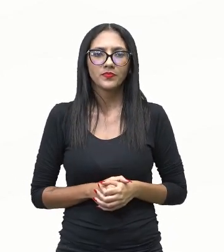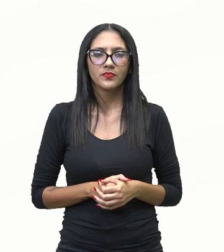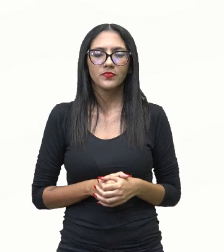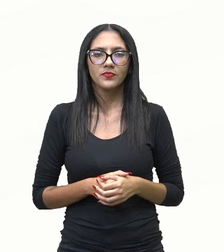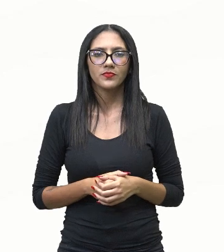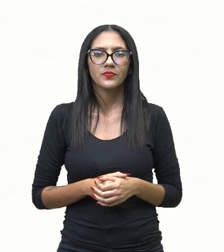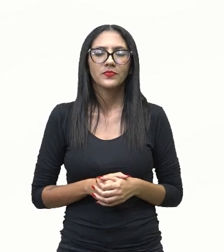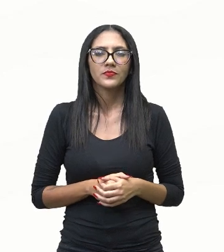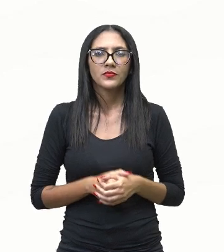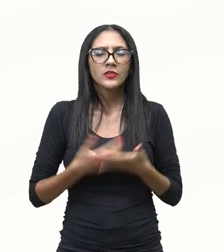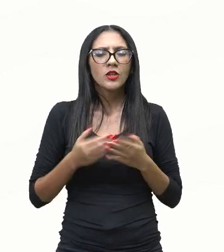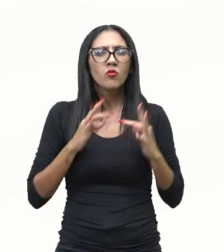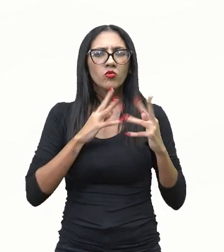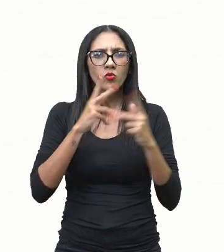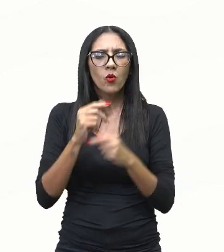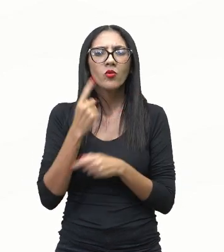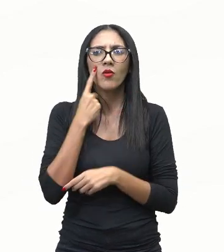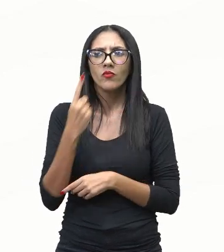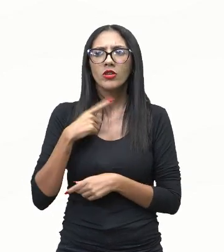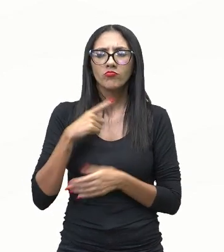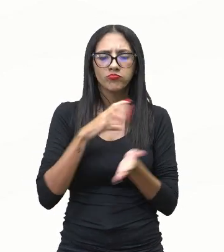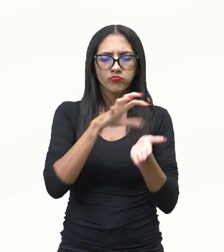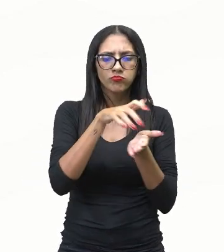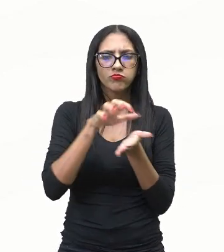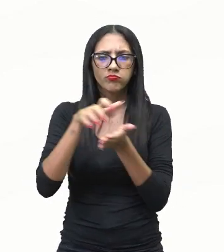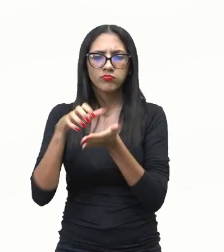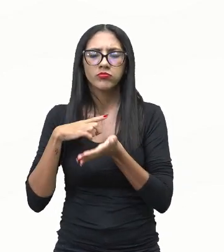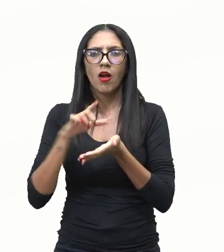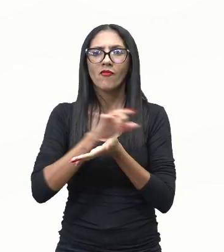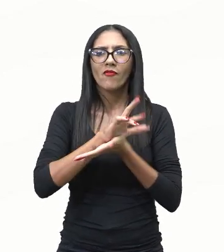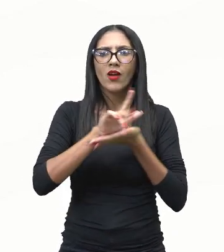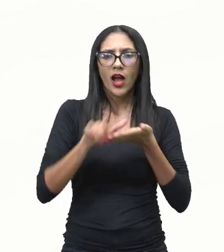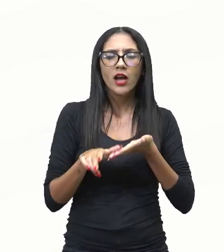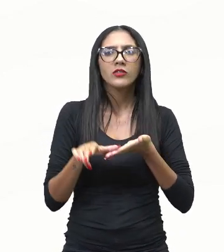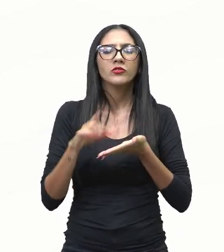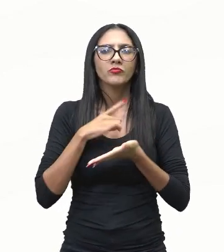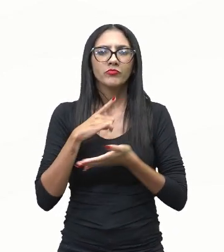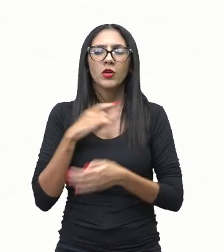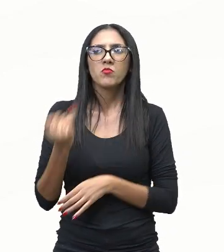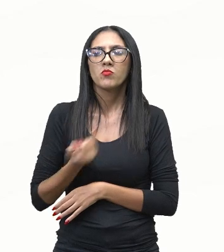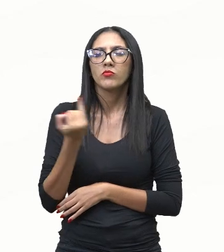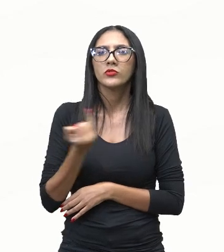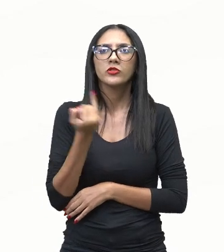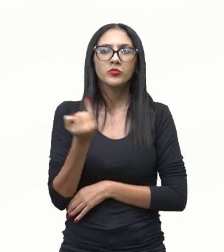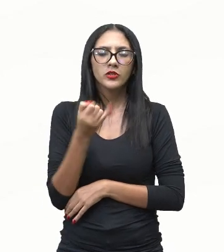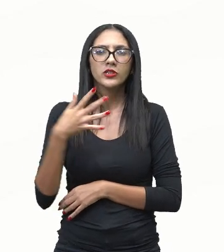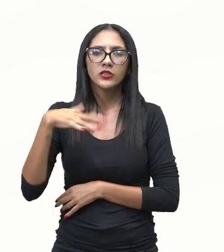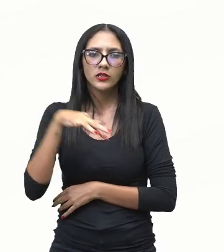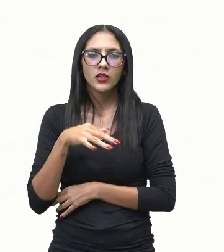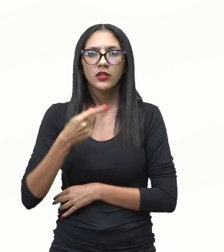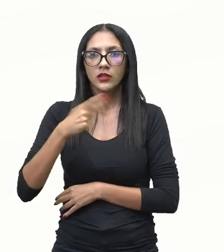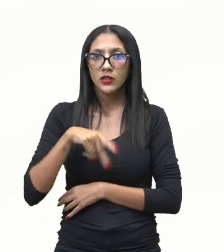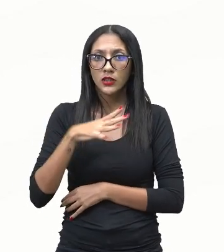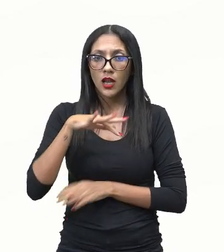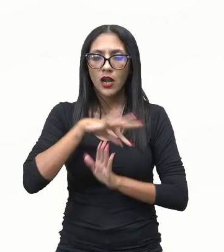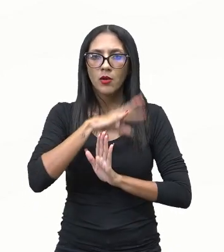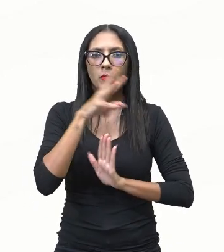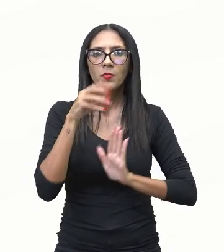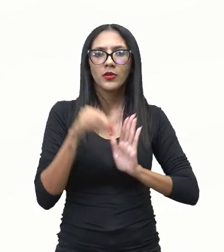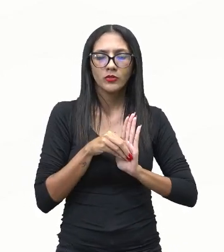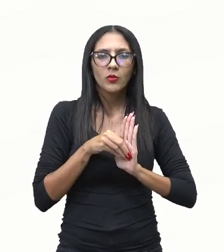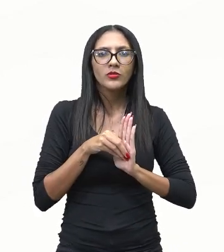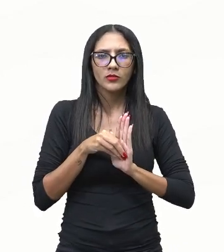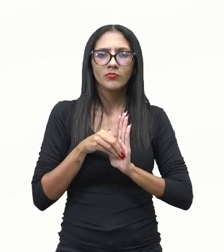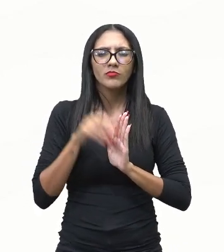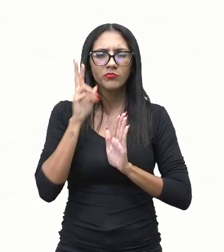todos esses polos que a gente viu agora há pouco servem, né, como grandes polos de desenvolvimento aqui na Amazônia, lá na